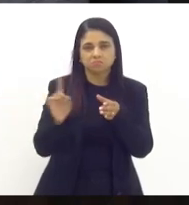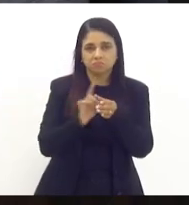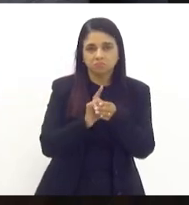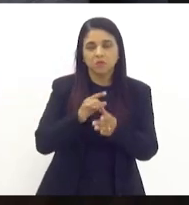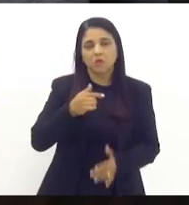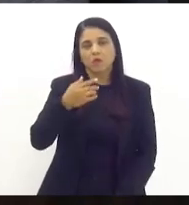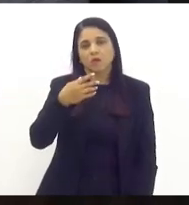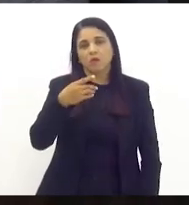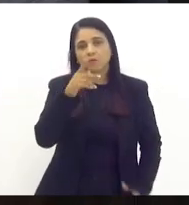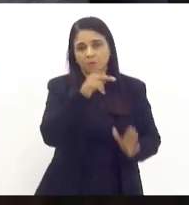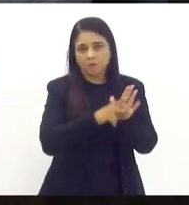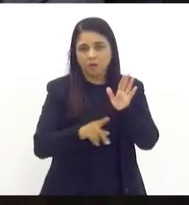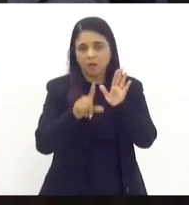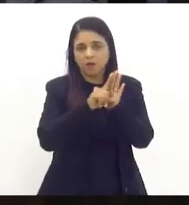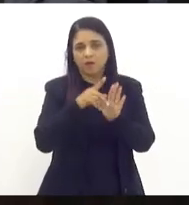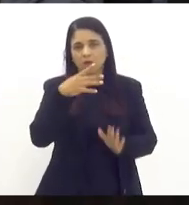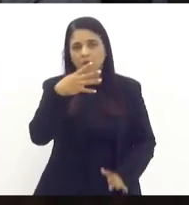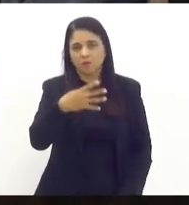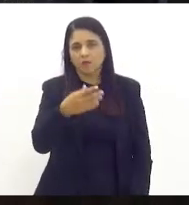tá